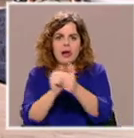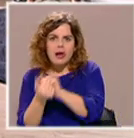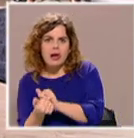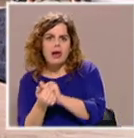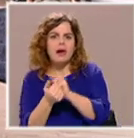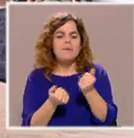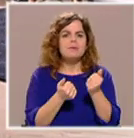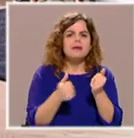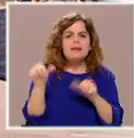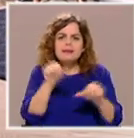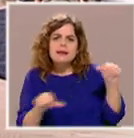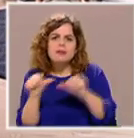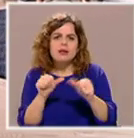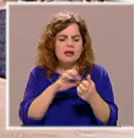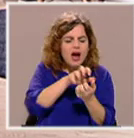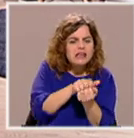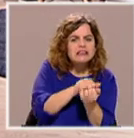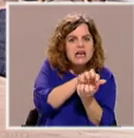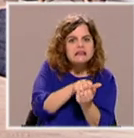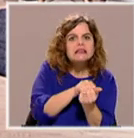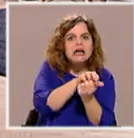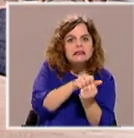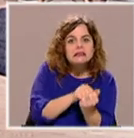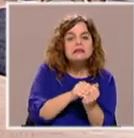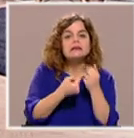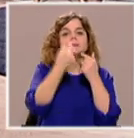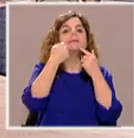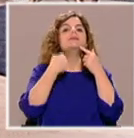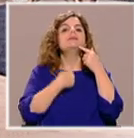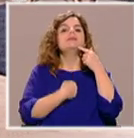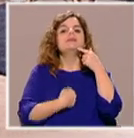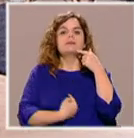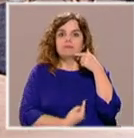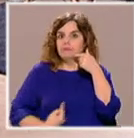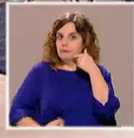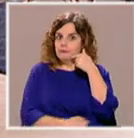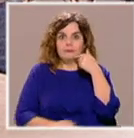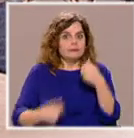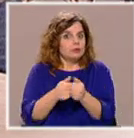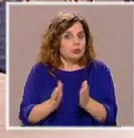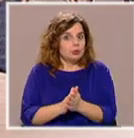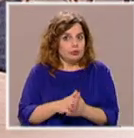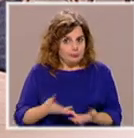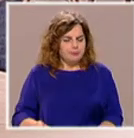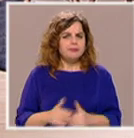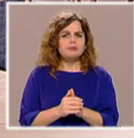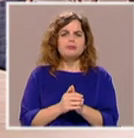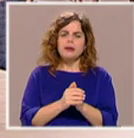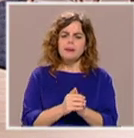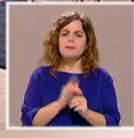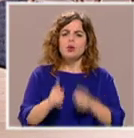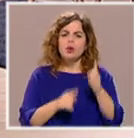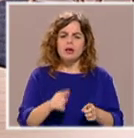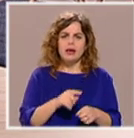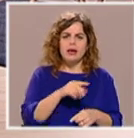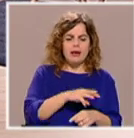químicas que os alimentos sofrem ao longo do tubo digestivo, de todos os órgãos do tubo digestivo. Que transformações mecânicas e transformações